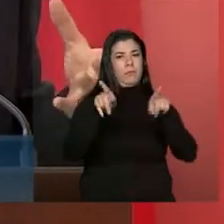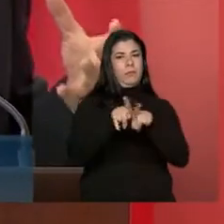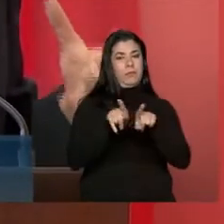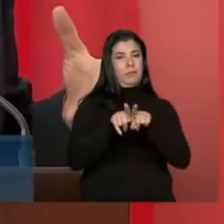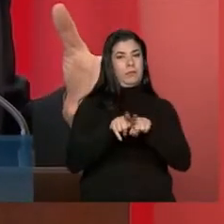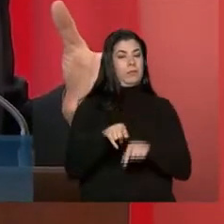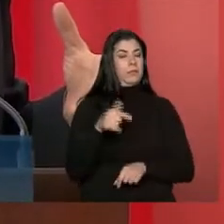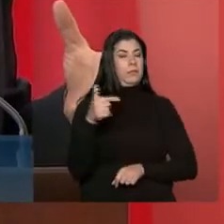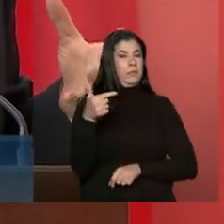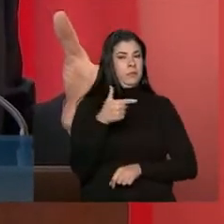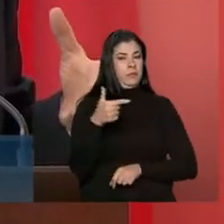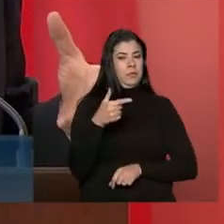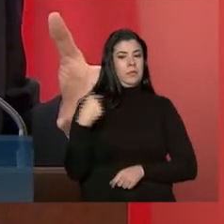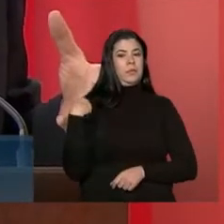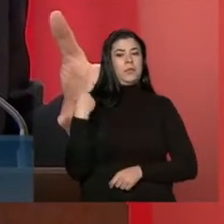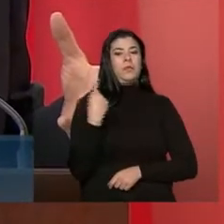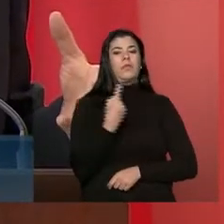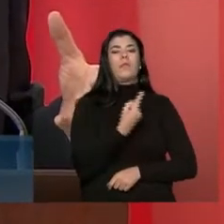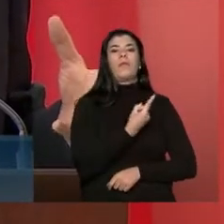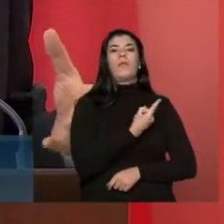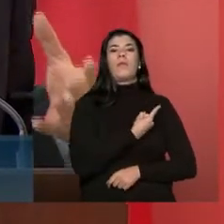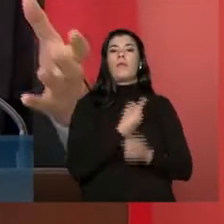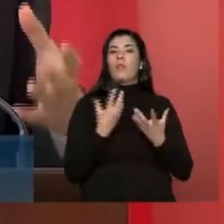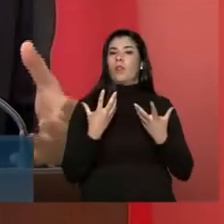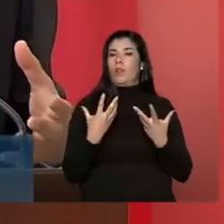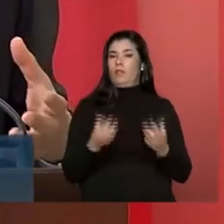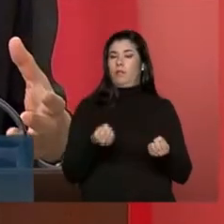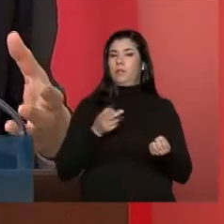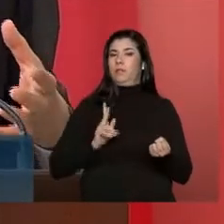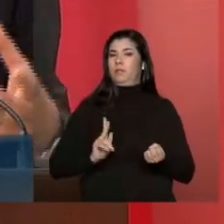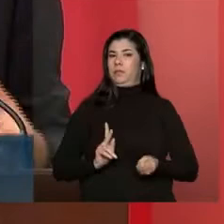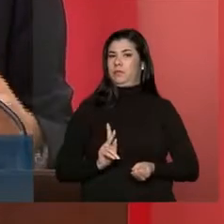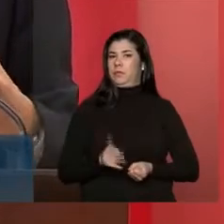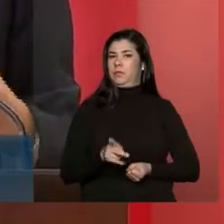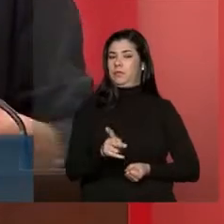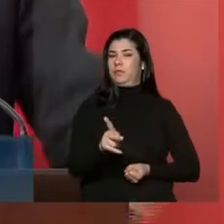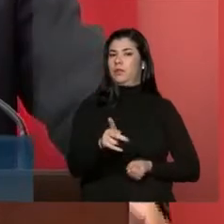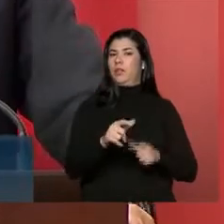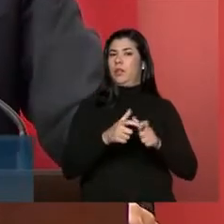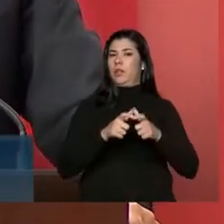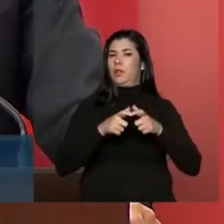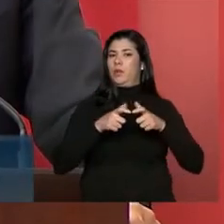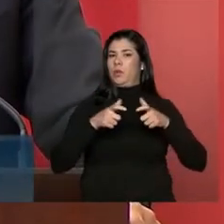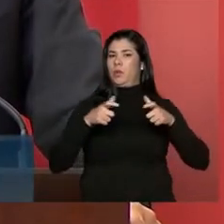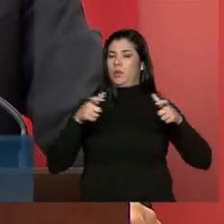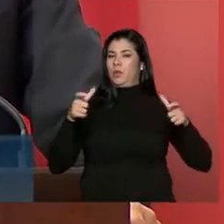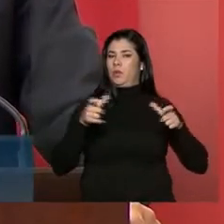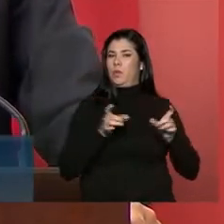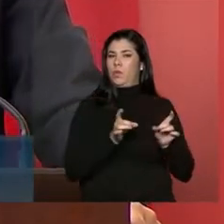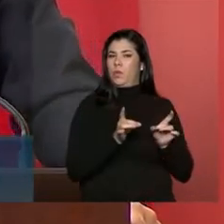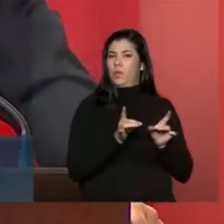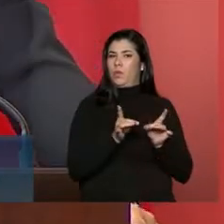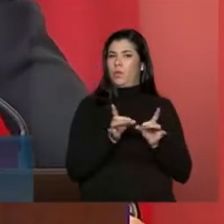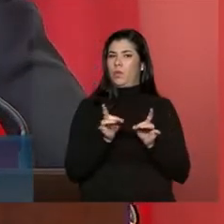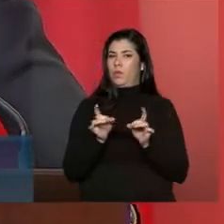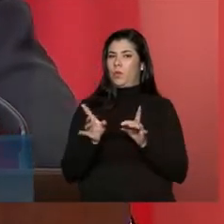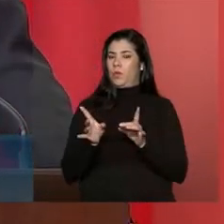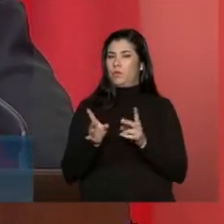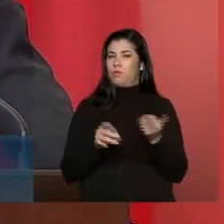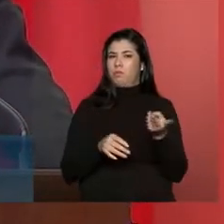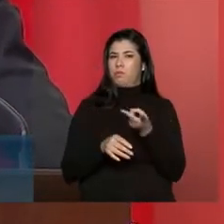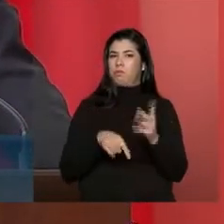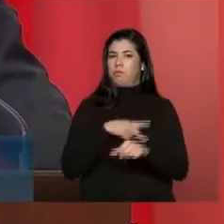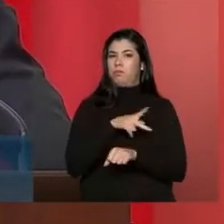segundo lugar, nós vamos ampliar o nosso comércio bilateral e